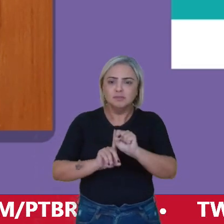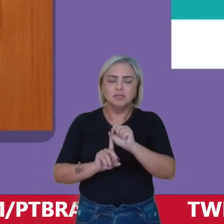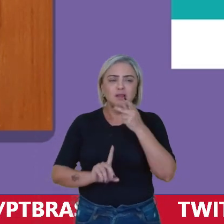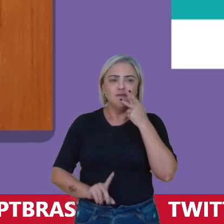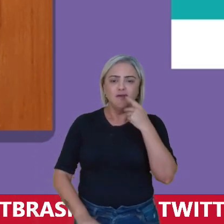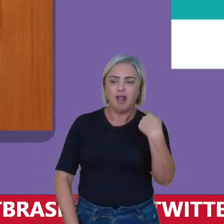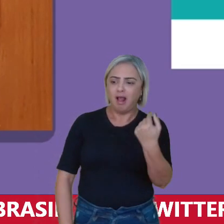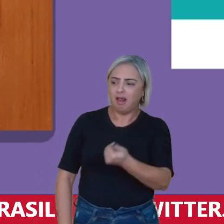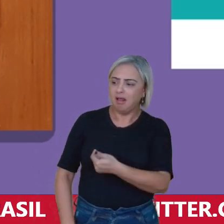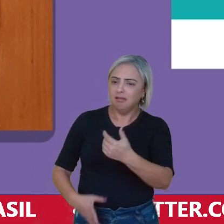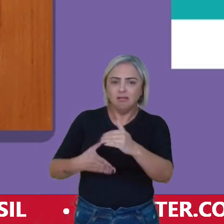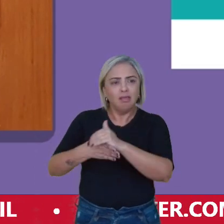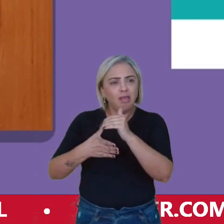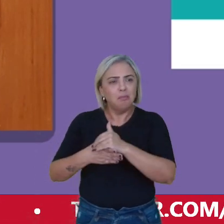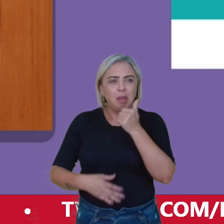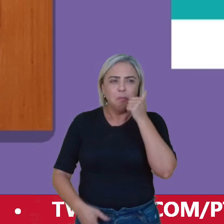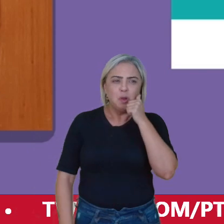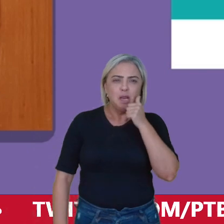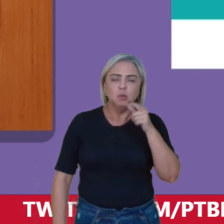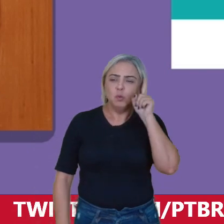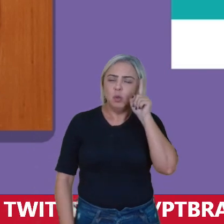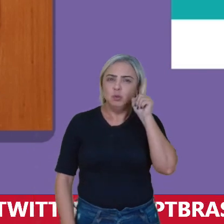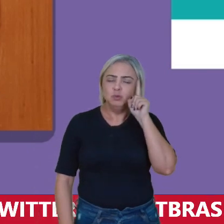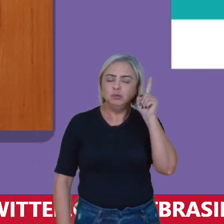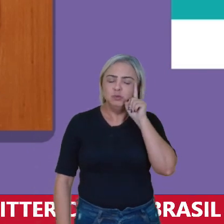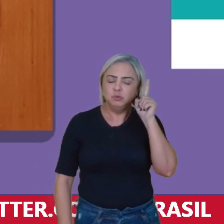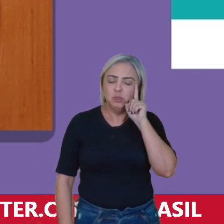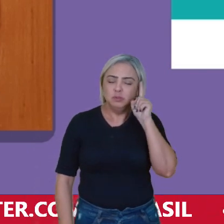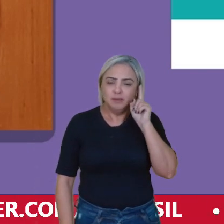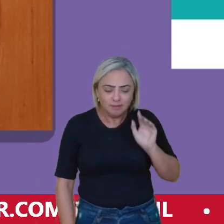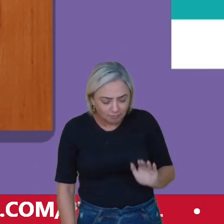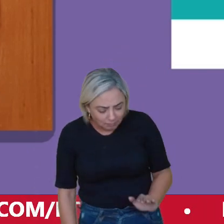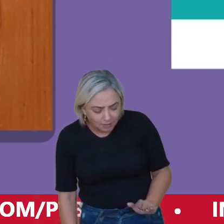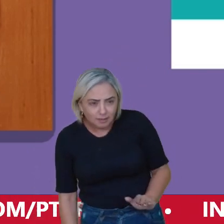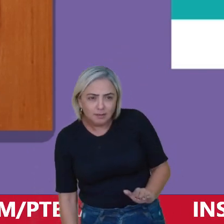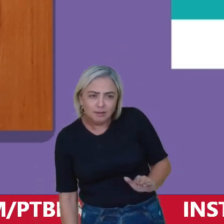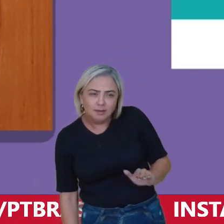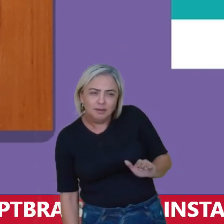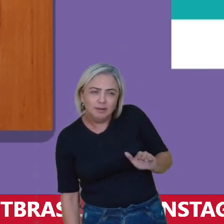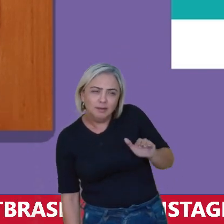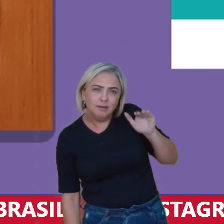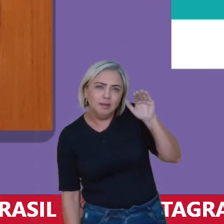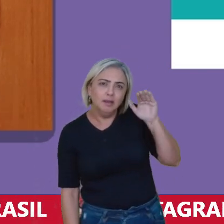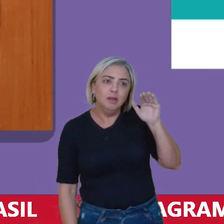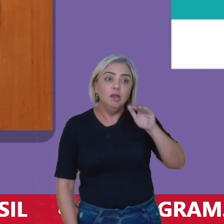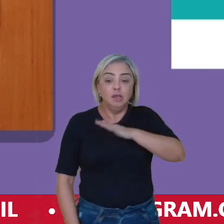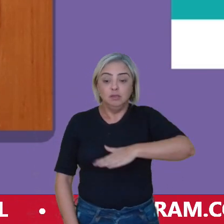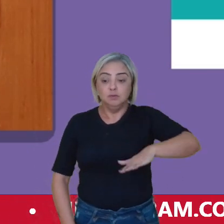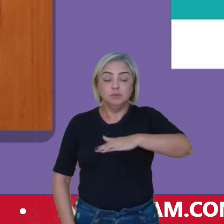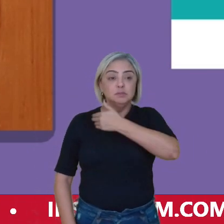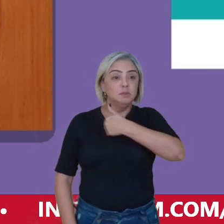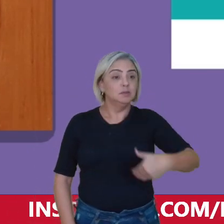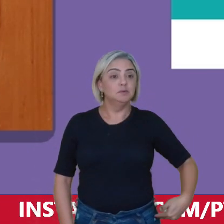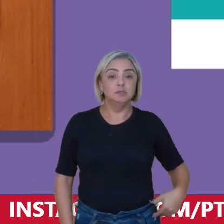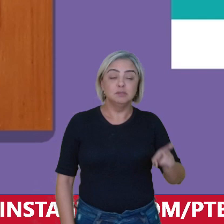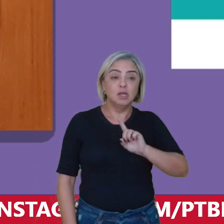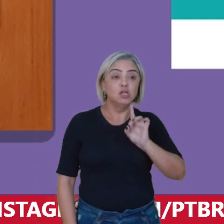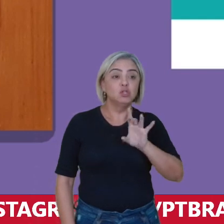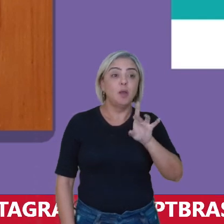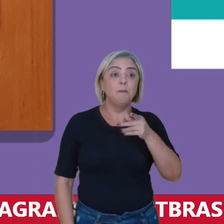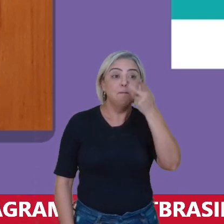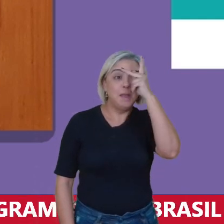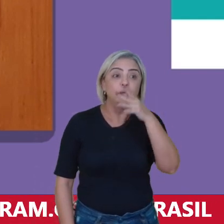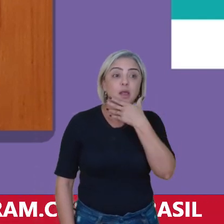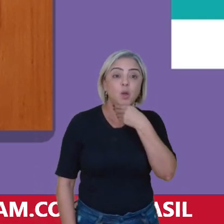pra gente todos os dias, cotidianamente, desde que a gente é pequenininha, que os espaços públicos não são nossos, que